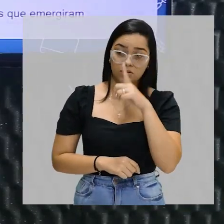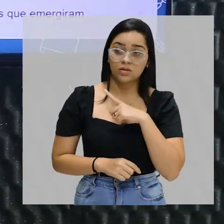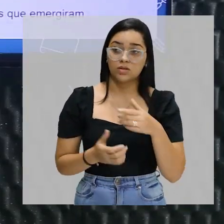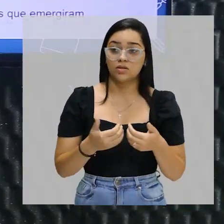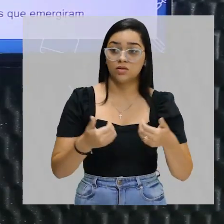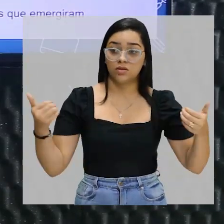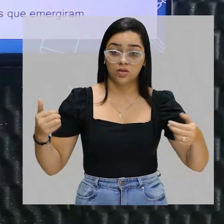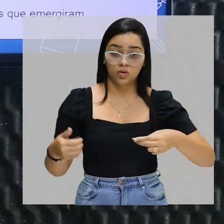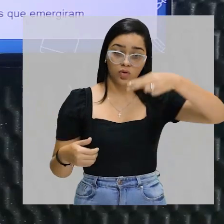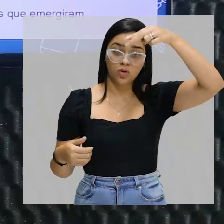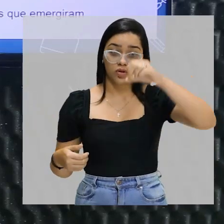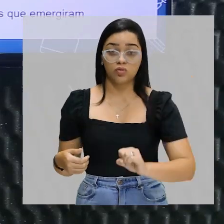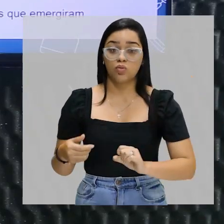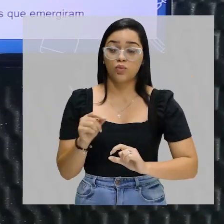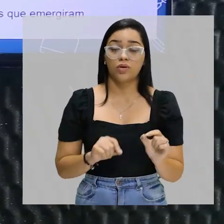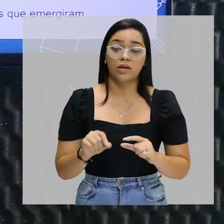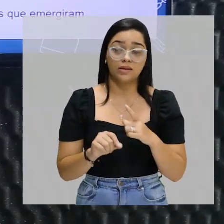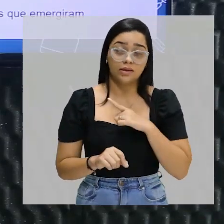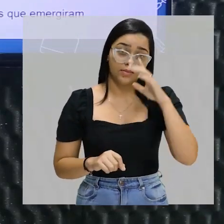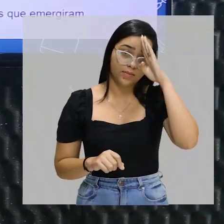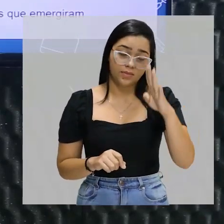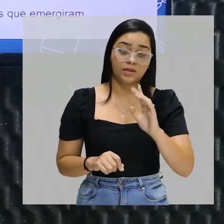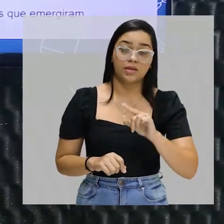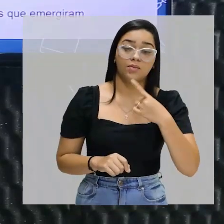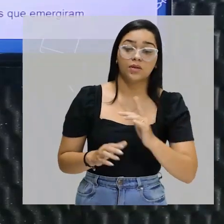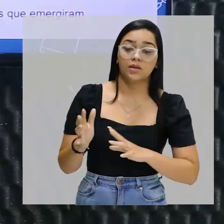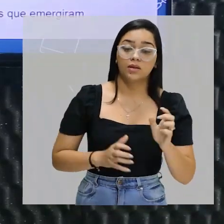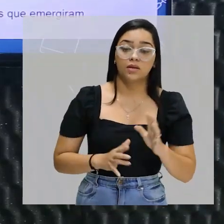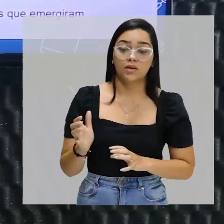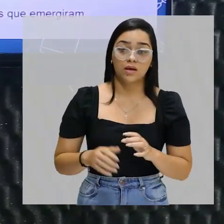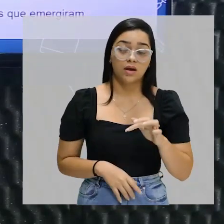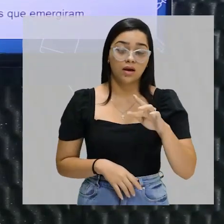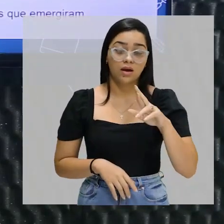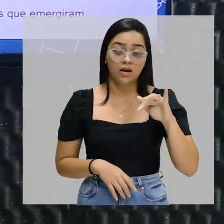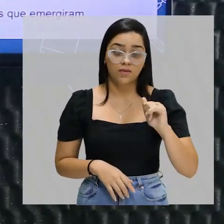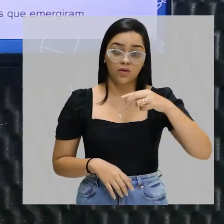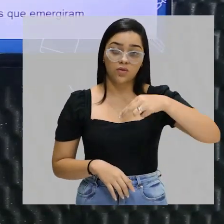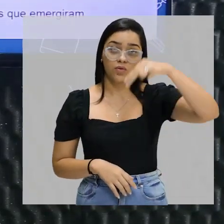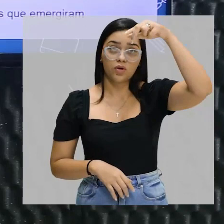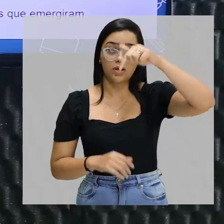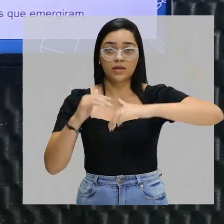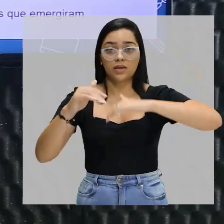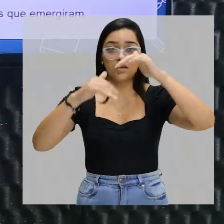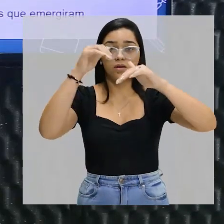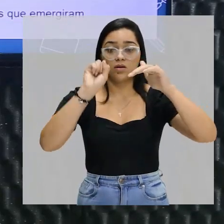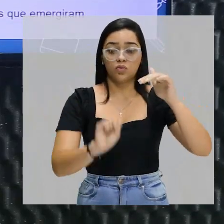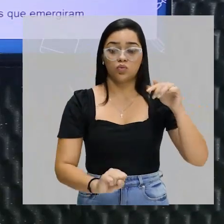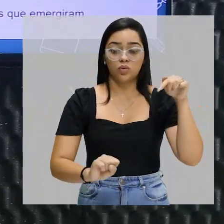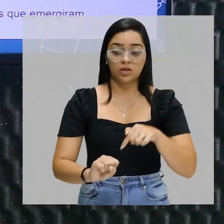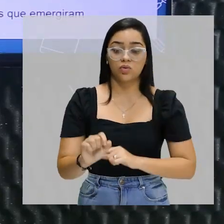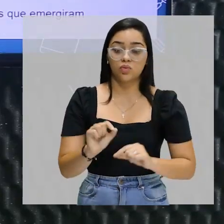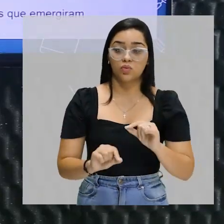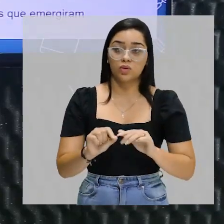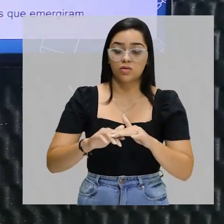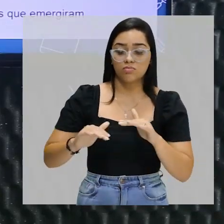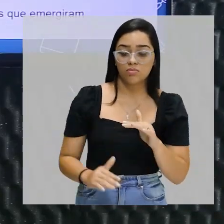norte-sul na realidade ela vai levar em conta principalmente após a guerra fria né os países do Norte seria os países desenvolvidos e os países do